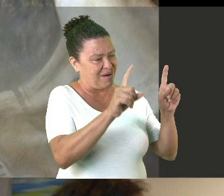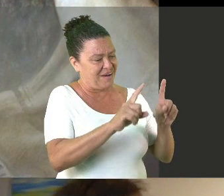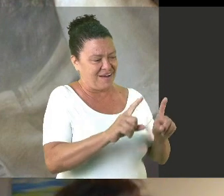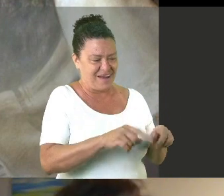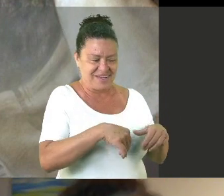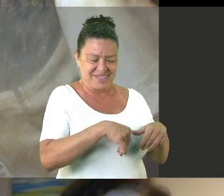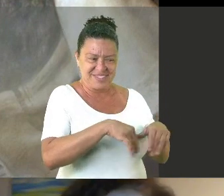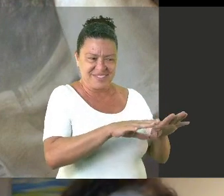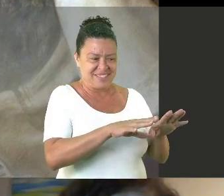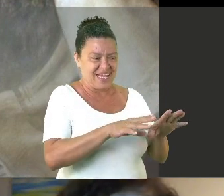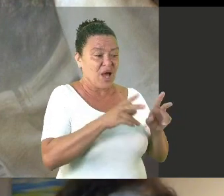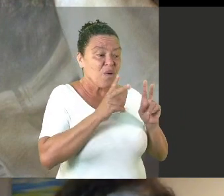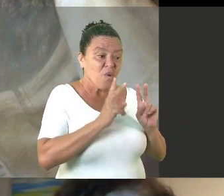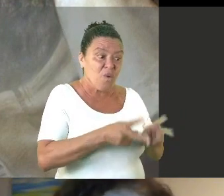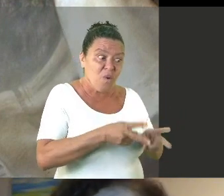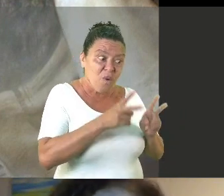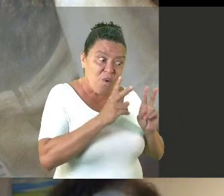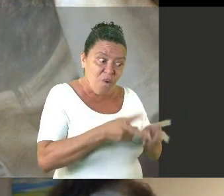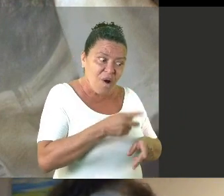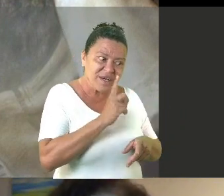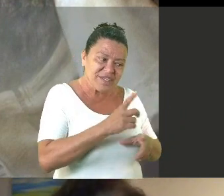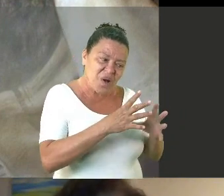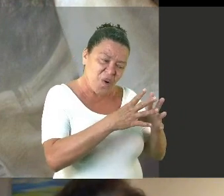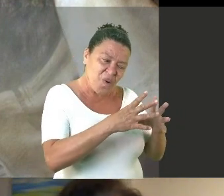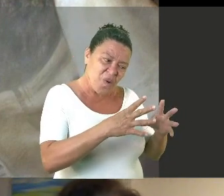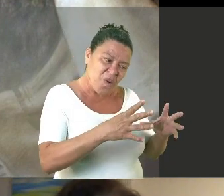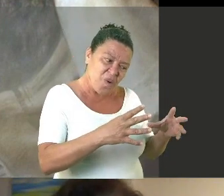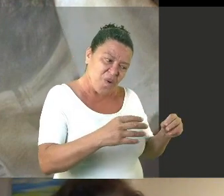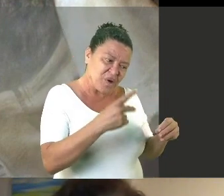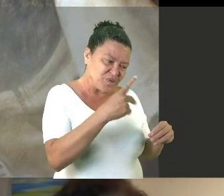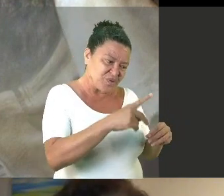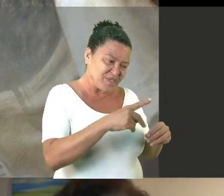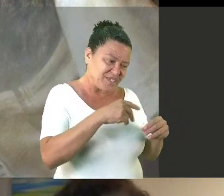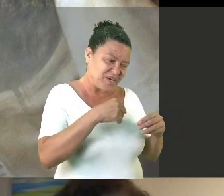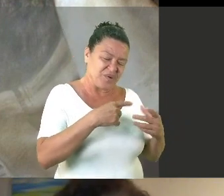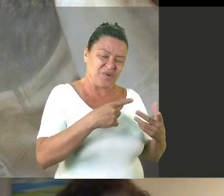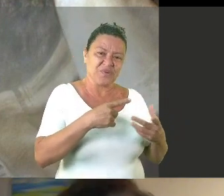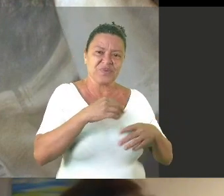e permanece curada do seu flagelo.